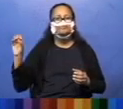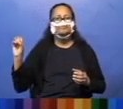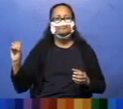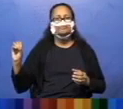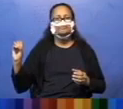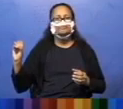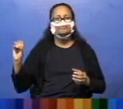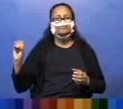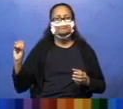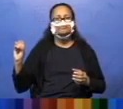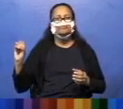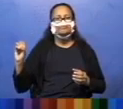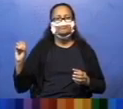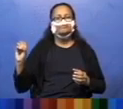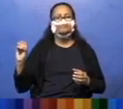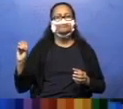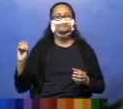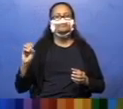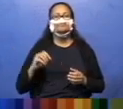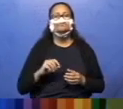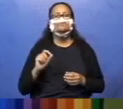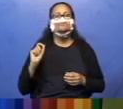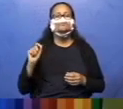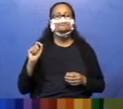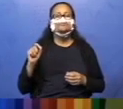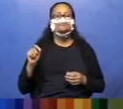feia. É o